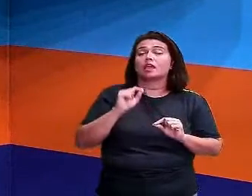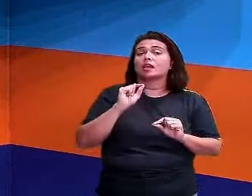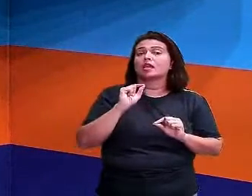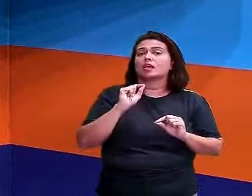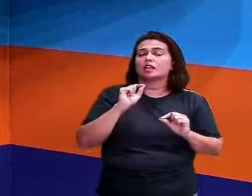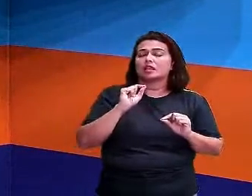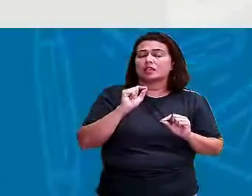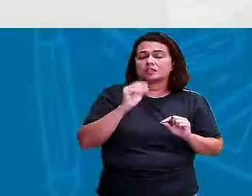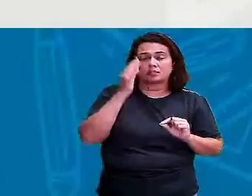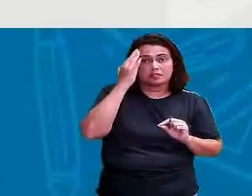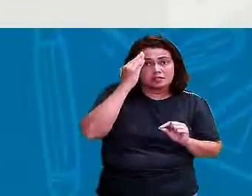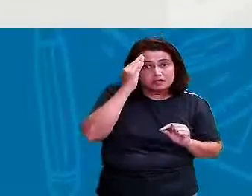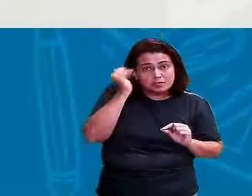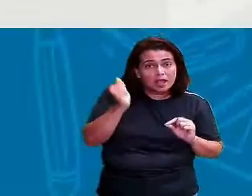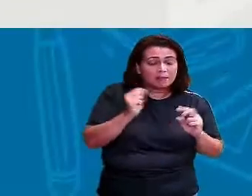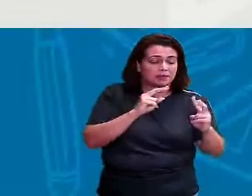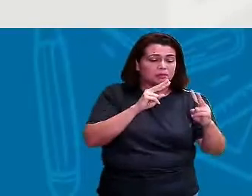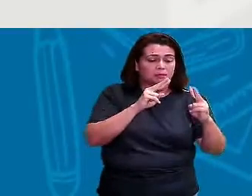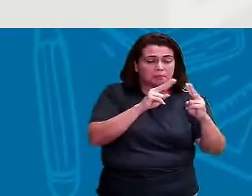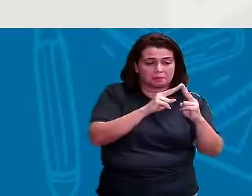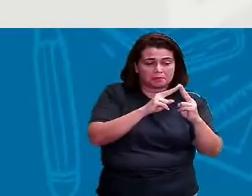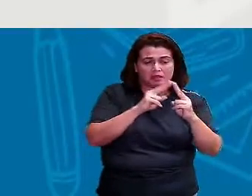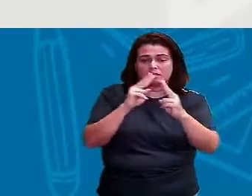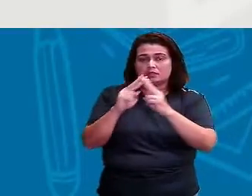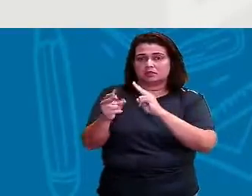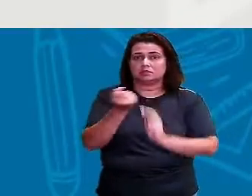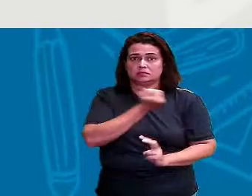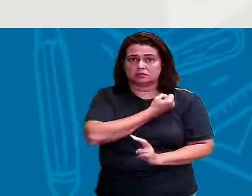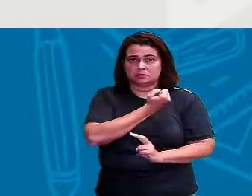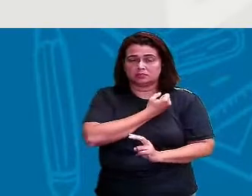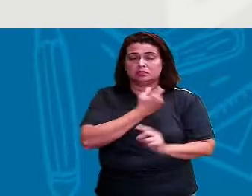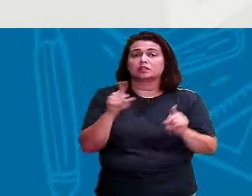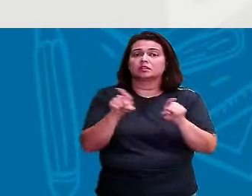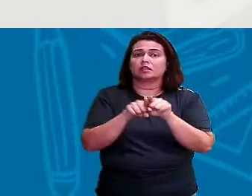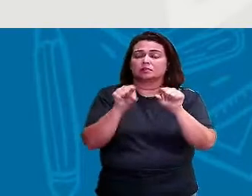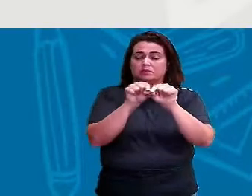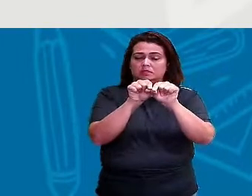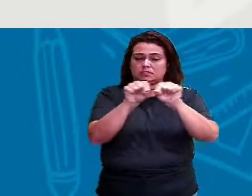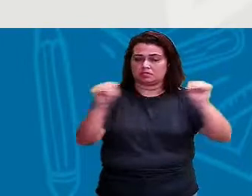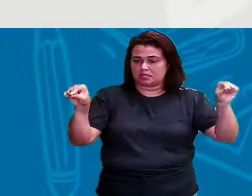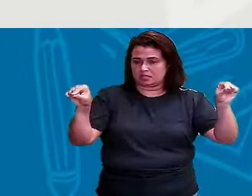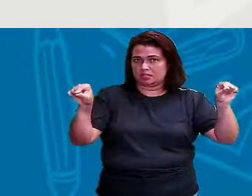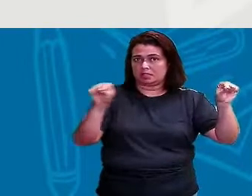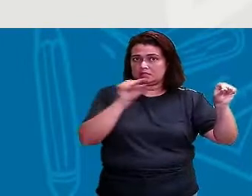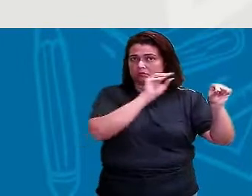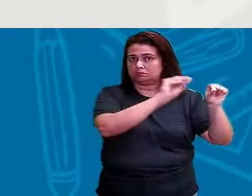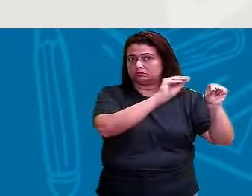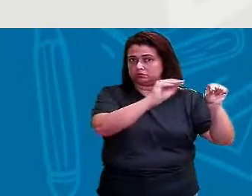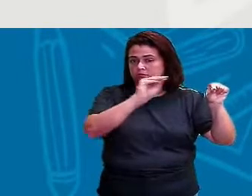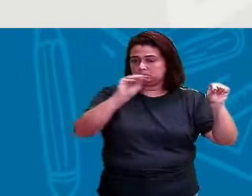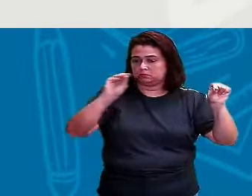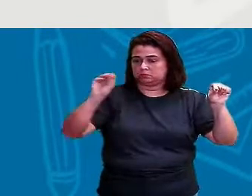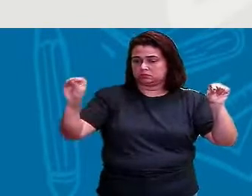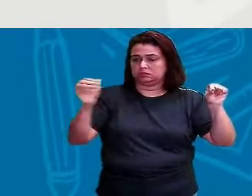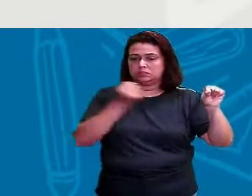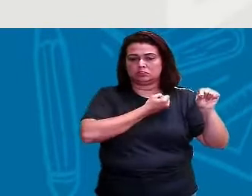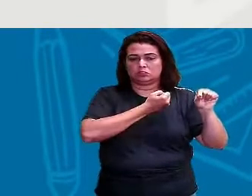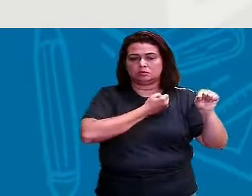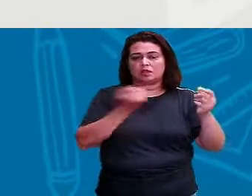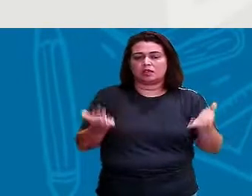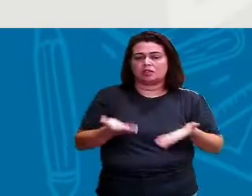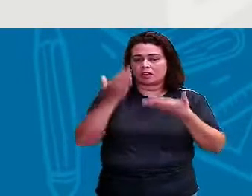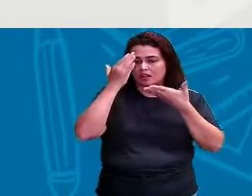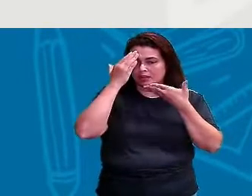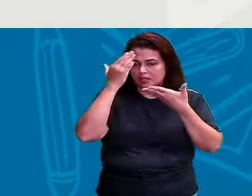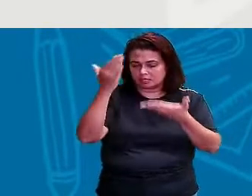de números pares, números ímpares, falamos sobre retas numéricas também. E aí, eu vou agradecer